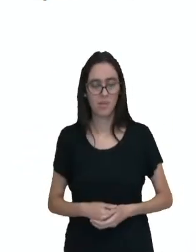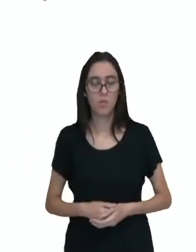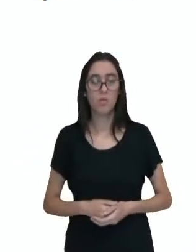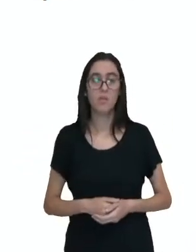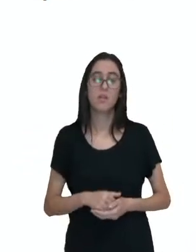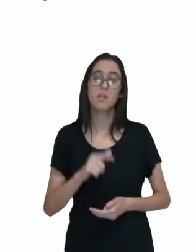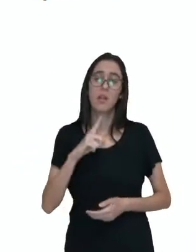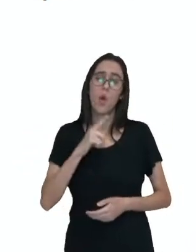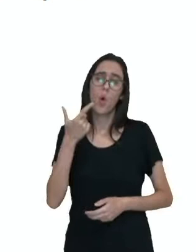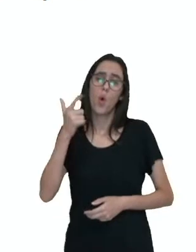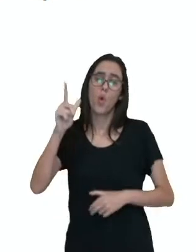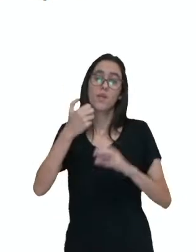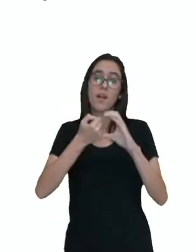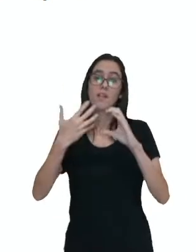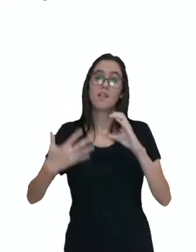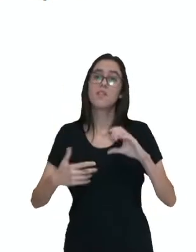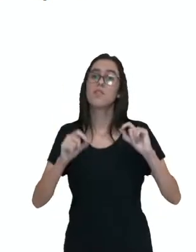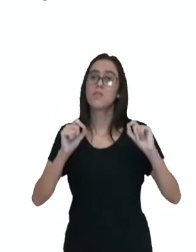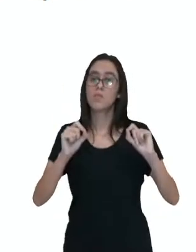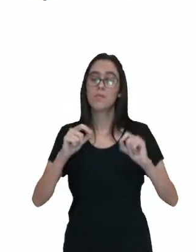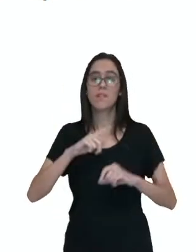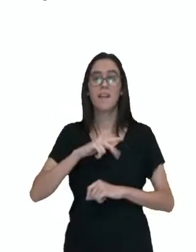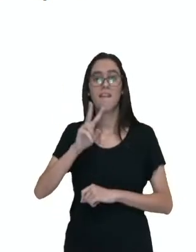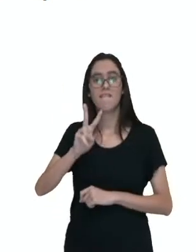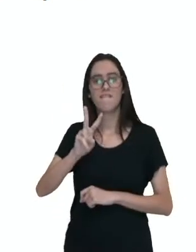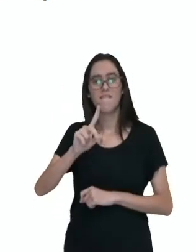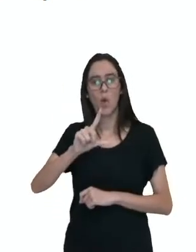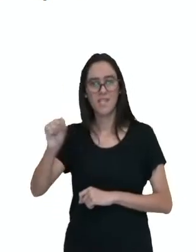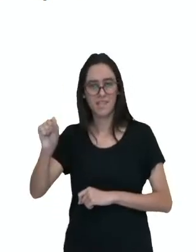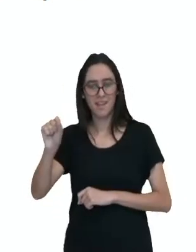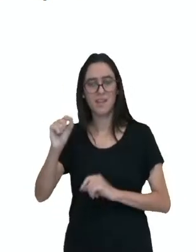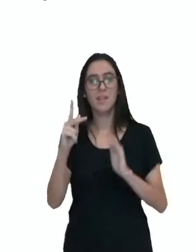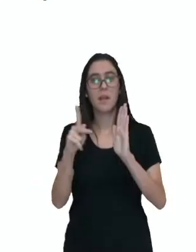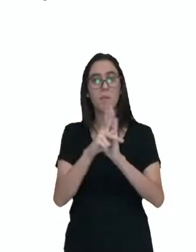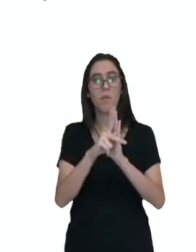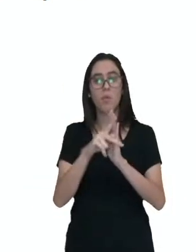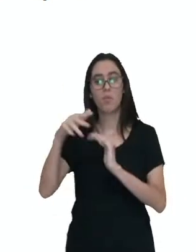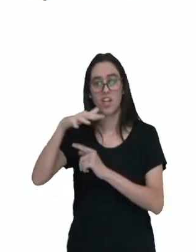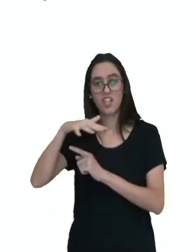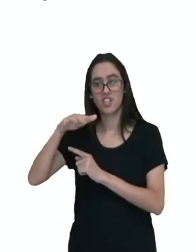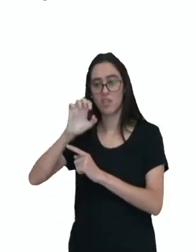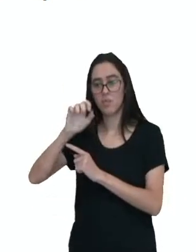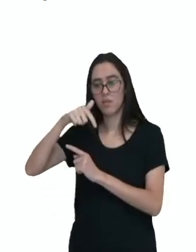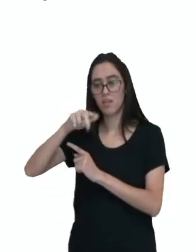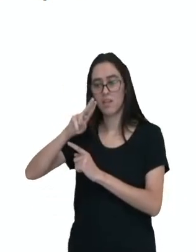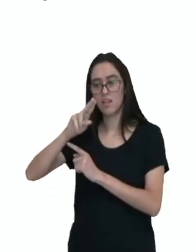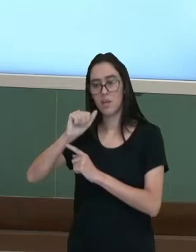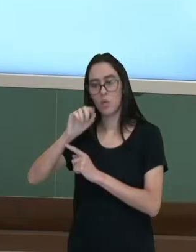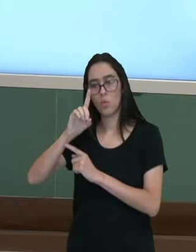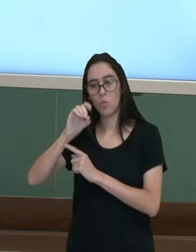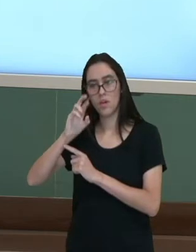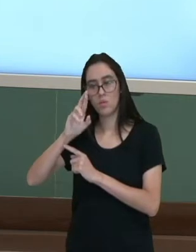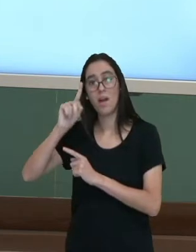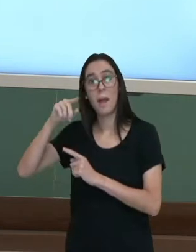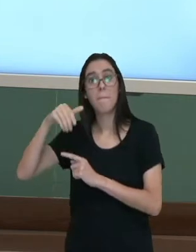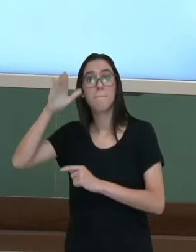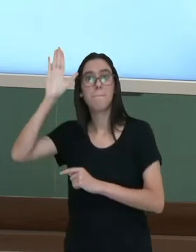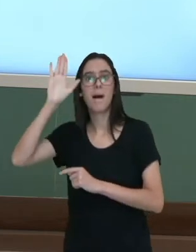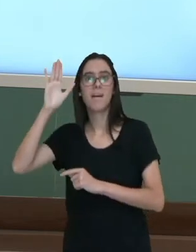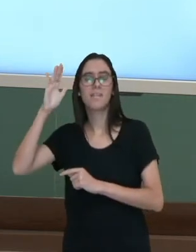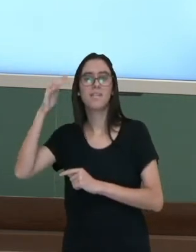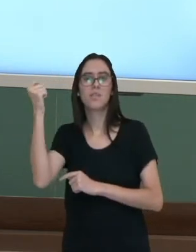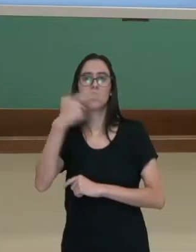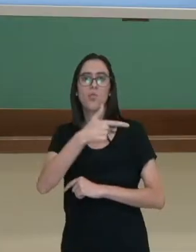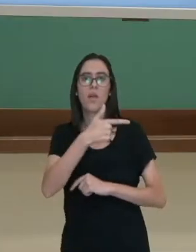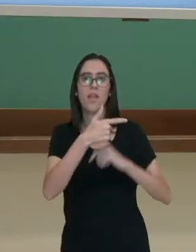auxilia também é que a velocidade de rotação da região do Equador é maior que nos polos. Então veja que nós temos dois fatores